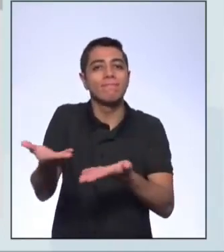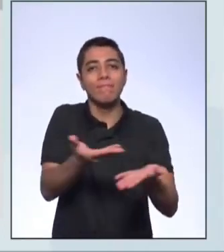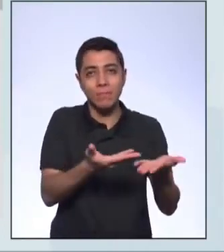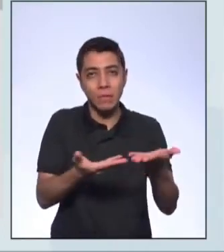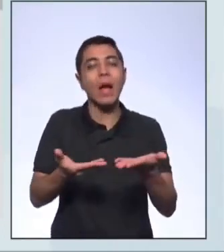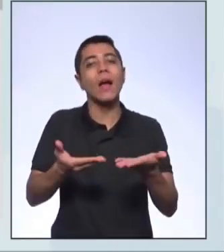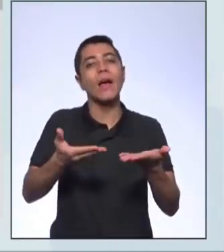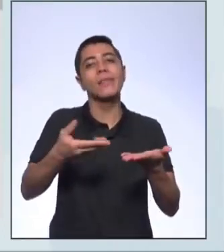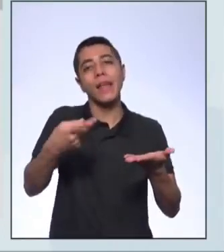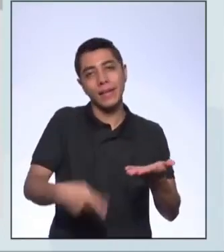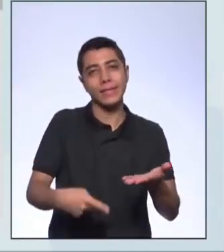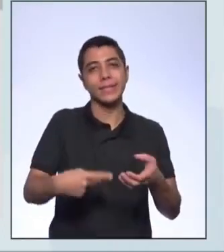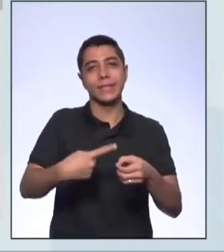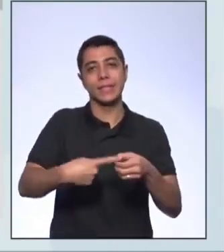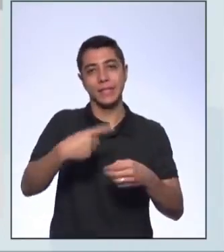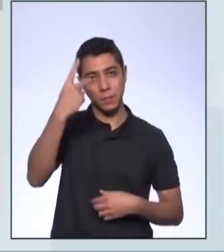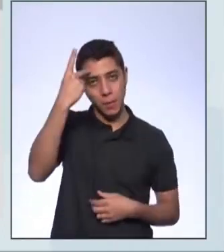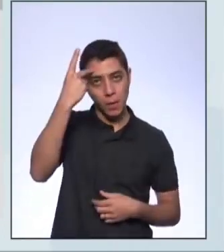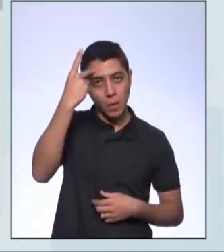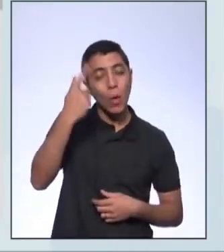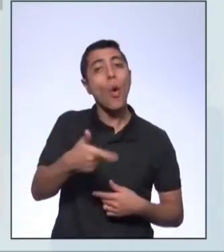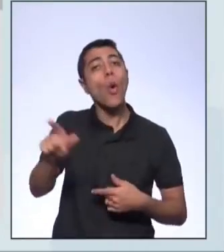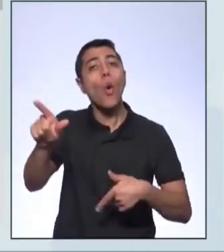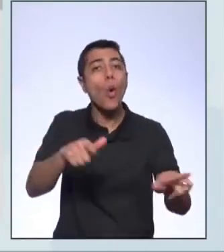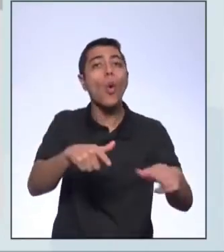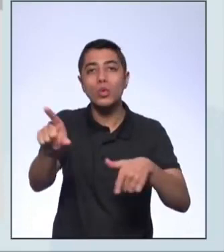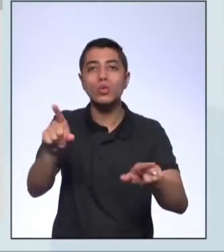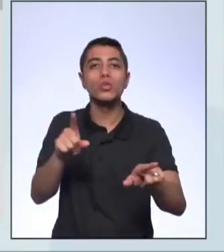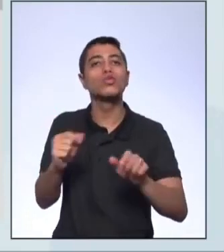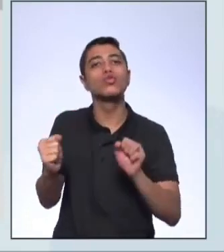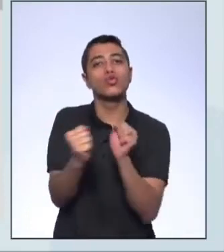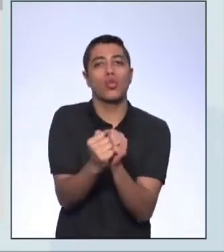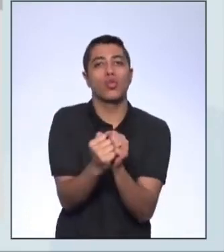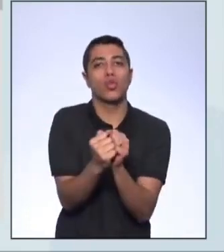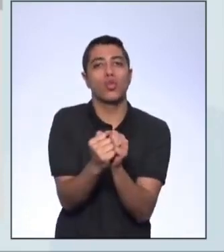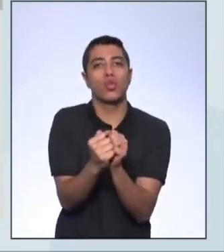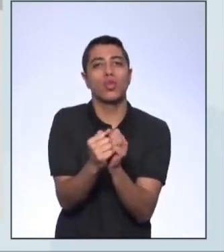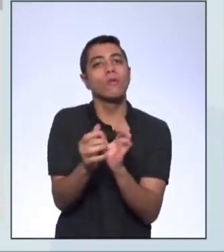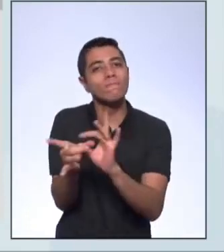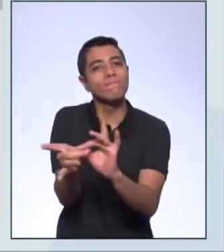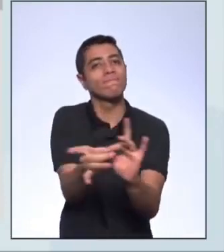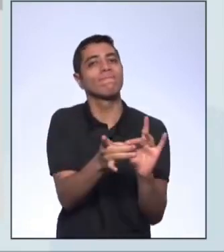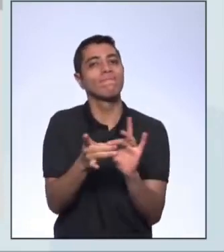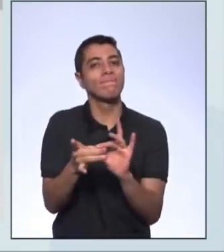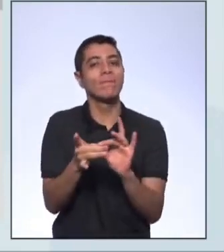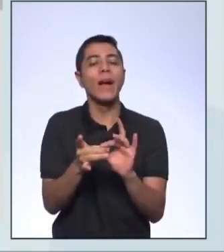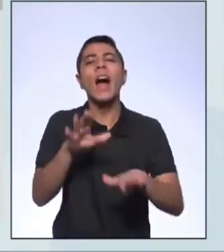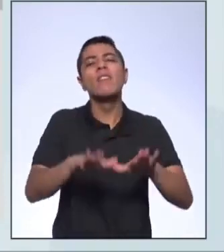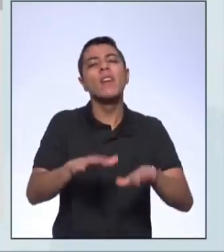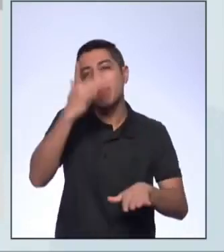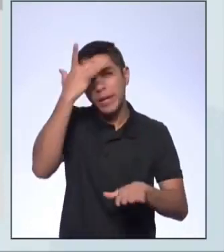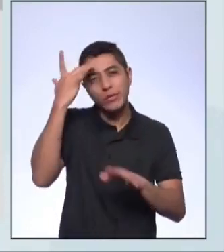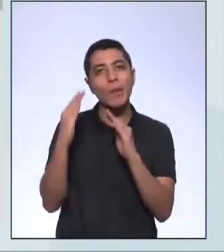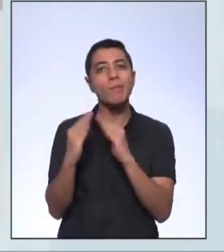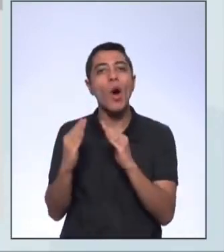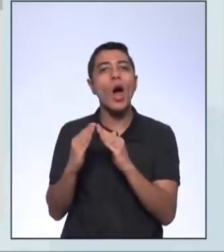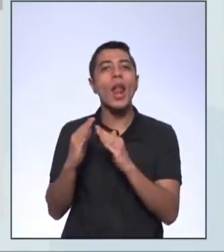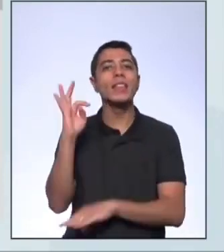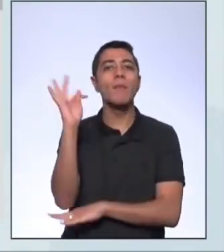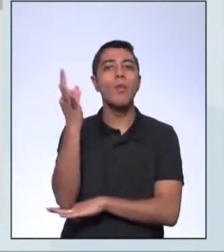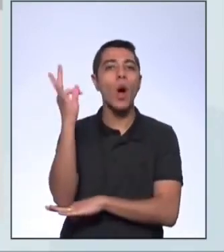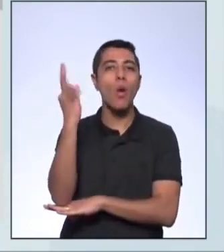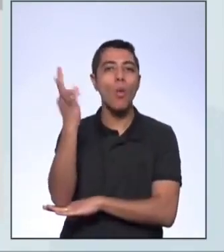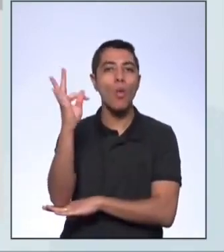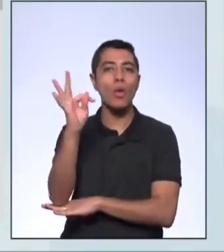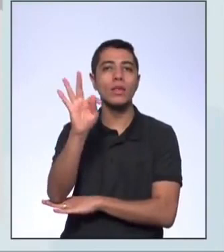município aqui de São Paulo junto com outros aí é muita gente aí mora numa cidade Taboão da Serra Vem estudar alguém